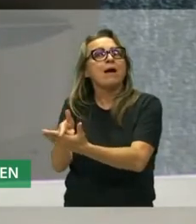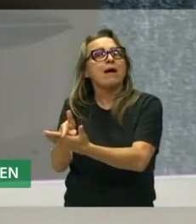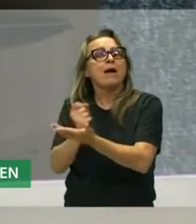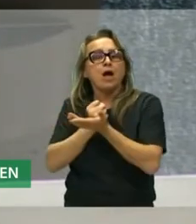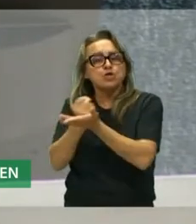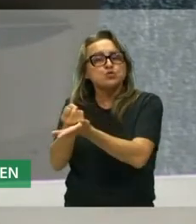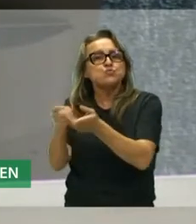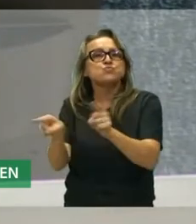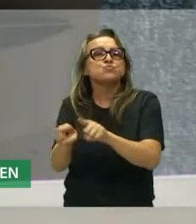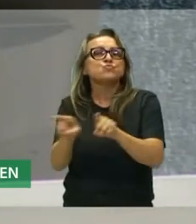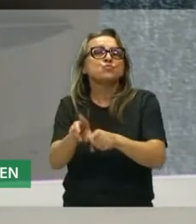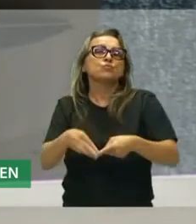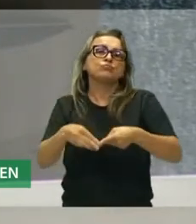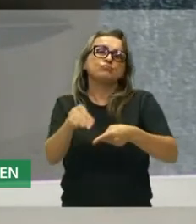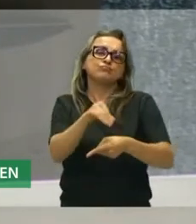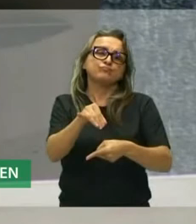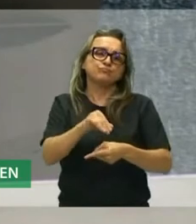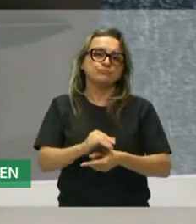Itajaí. Obrigado.